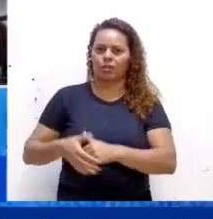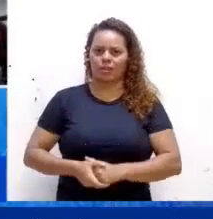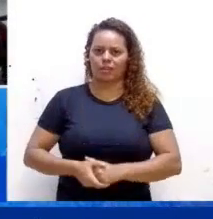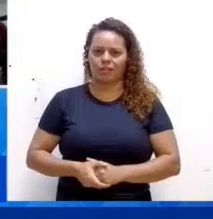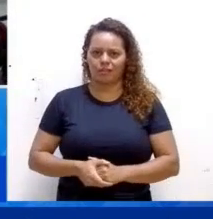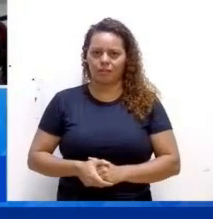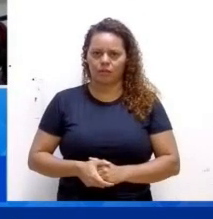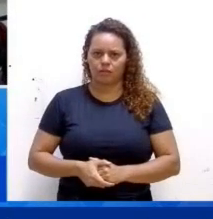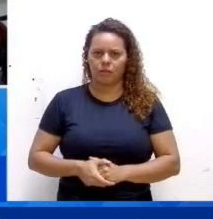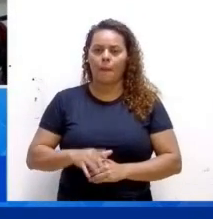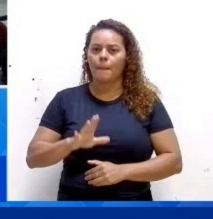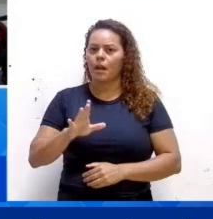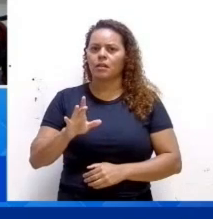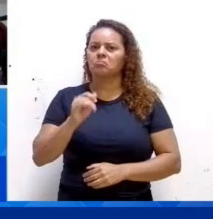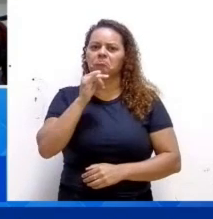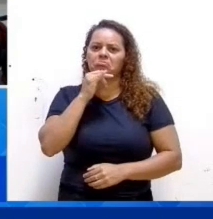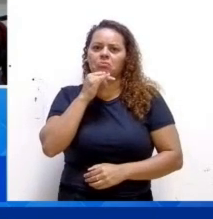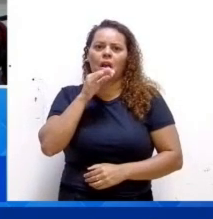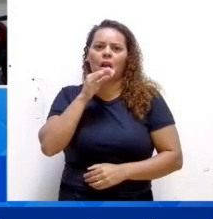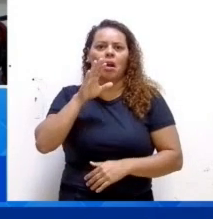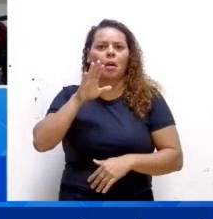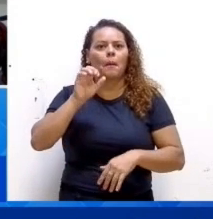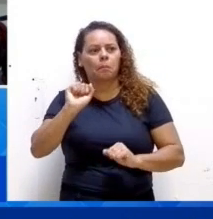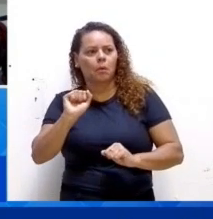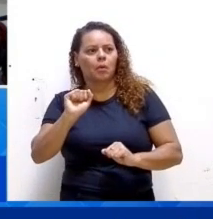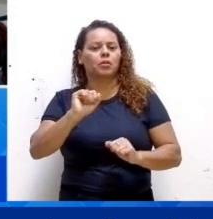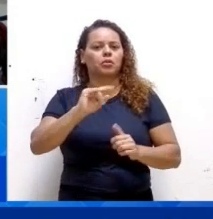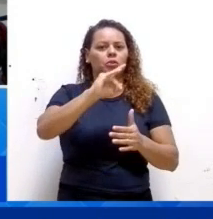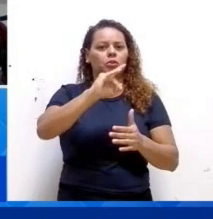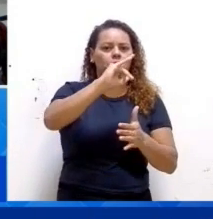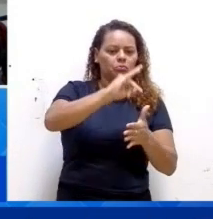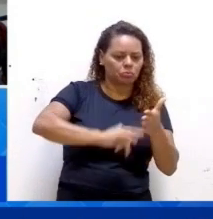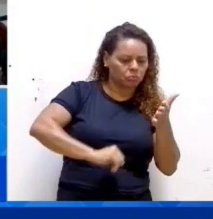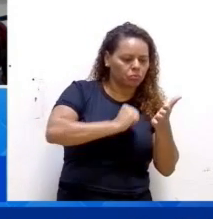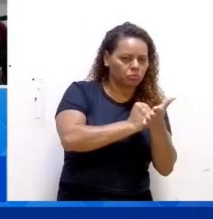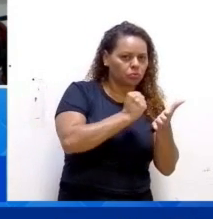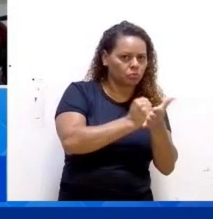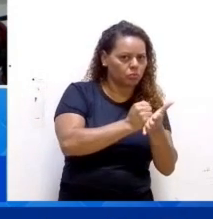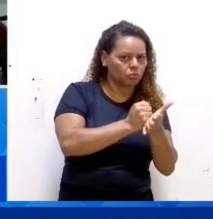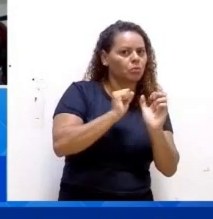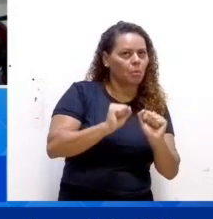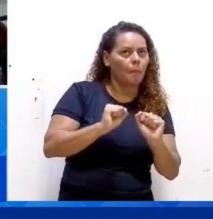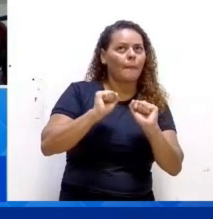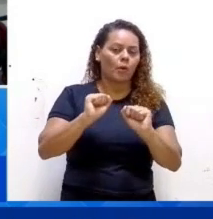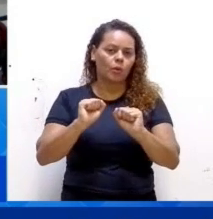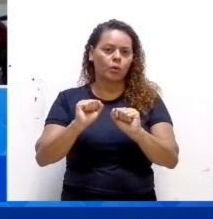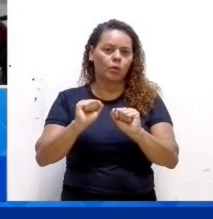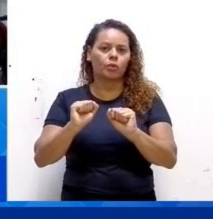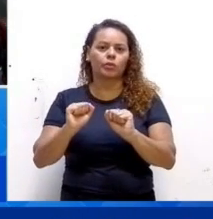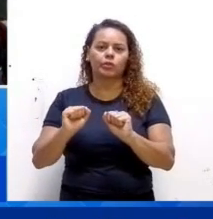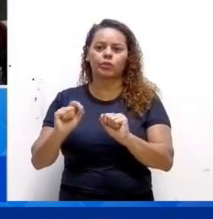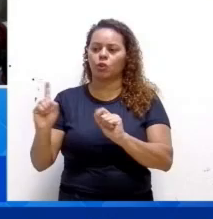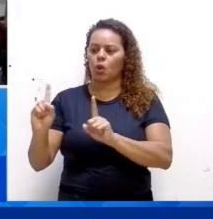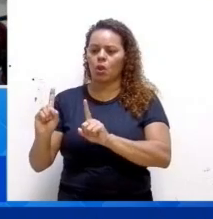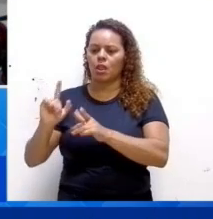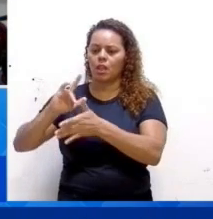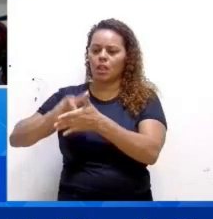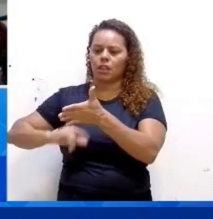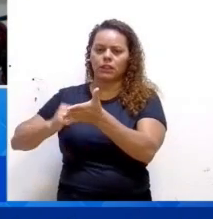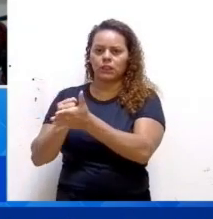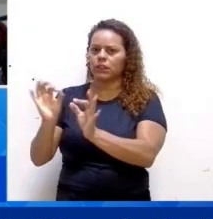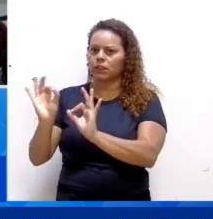somente válido o casamento entre homem e mulher. Pode ser também entre